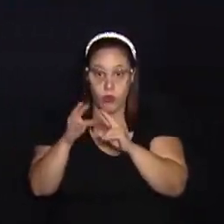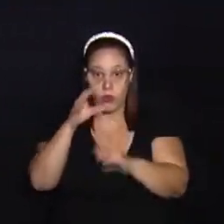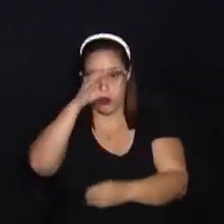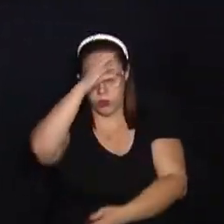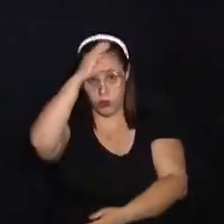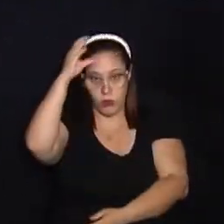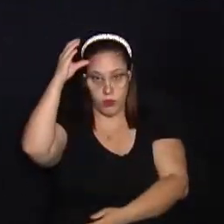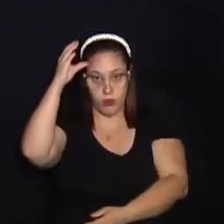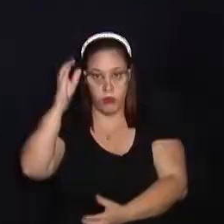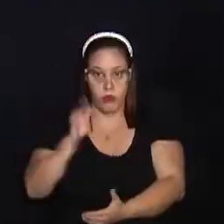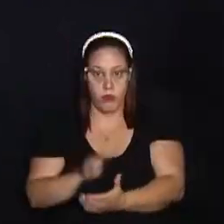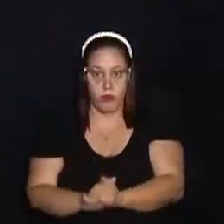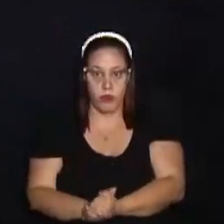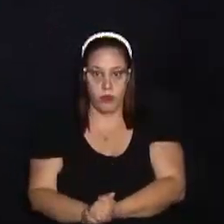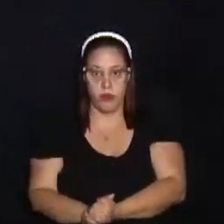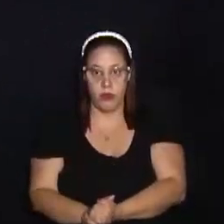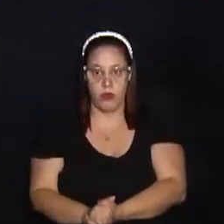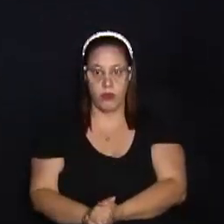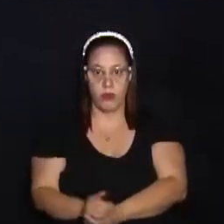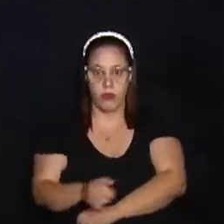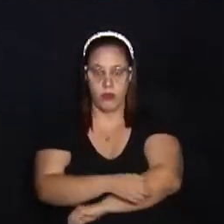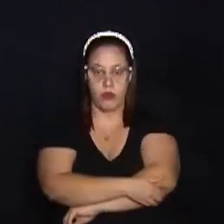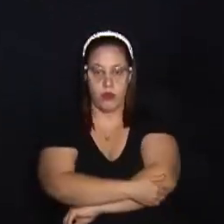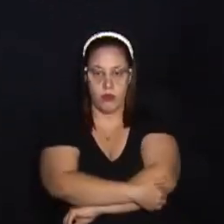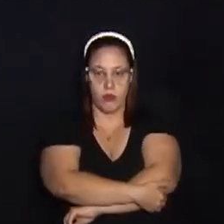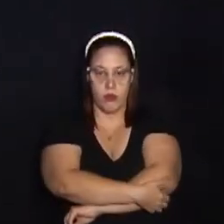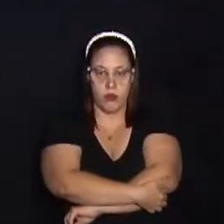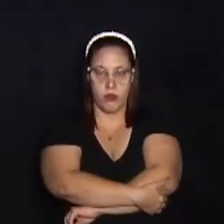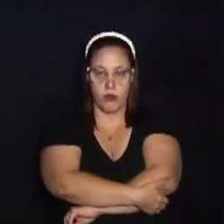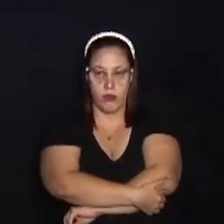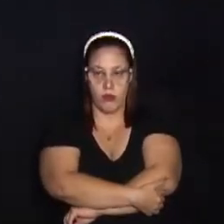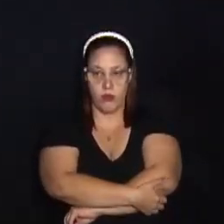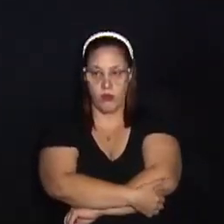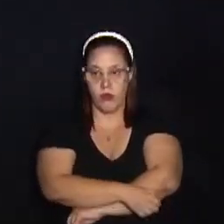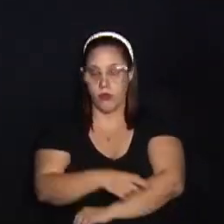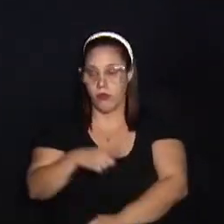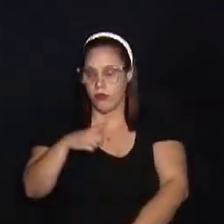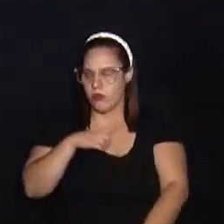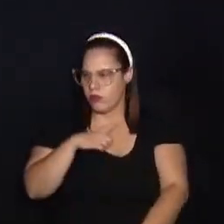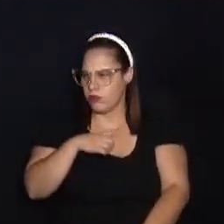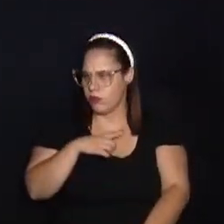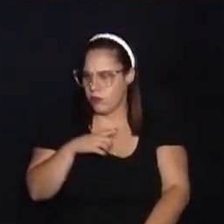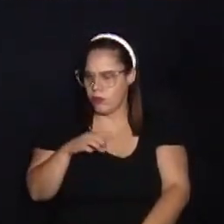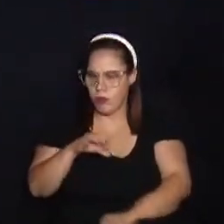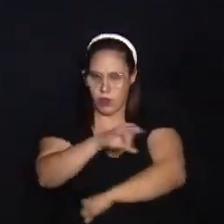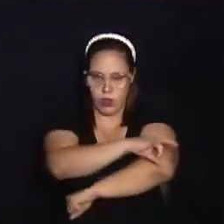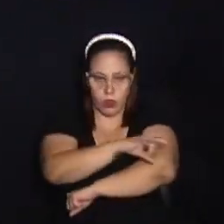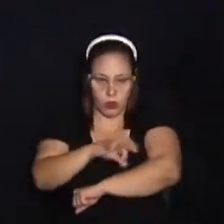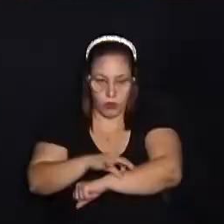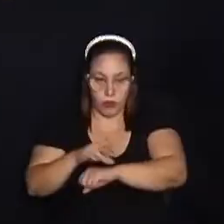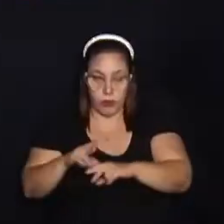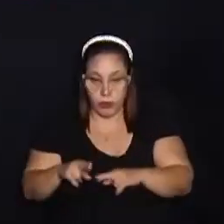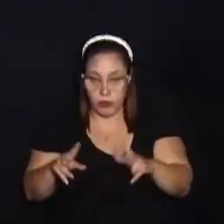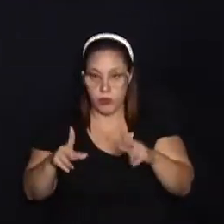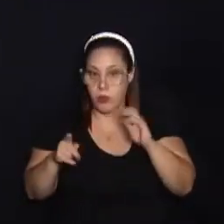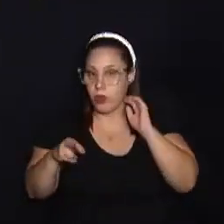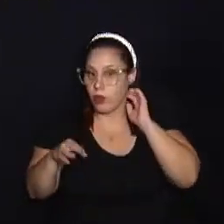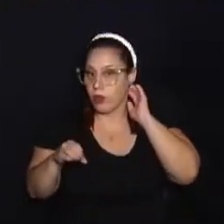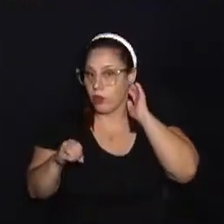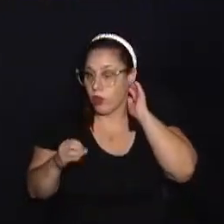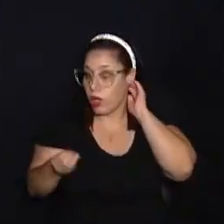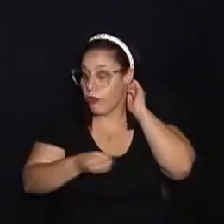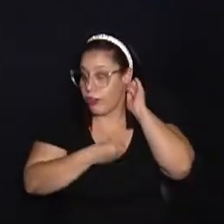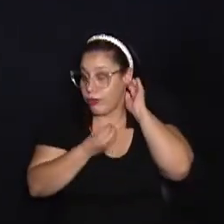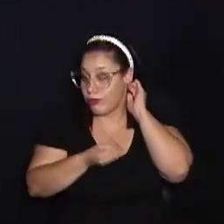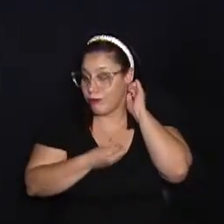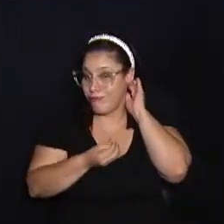nosso cliente, né, é fazer com que ele entenda que, diferente da arquitetura, por exemplo, o paisagismo é um